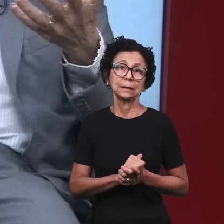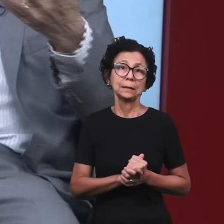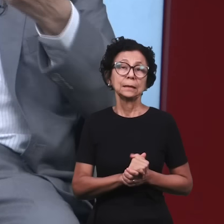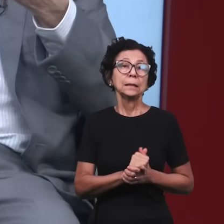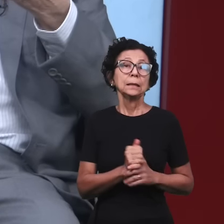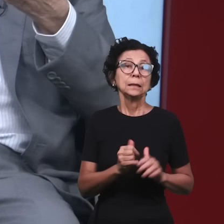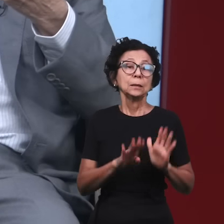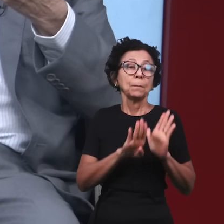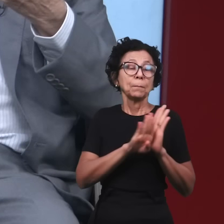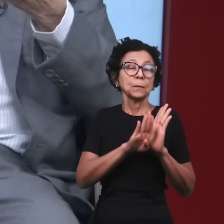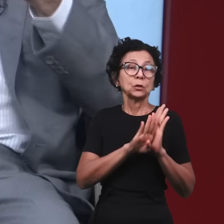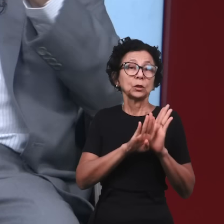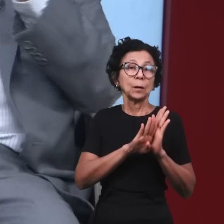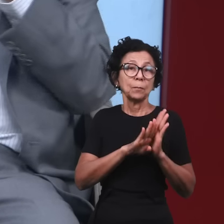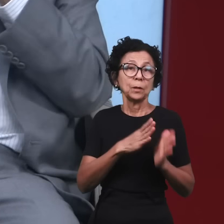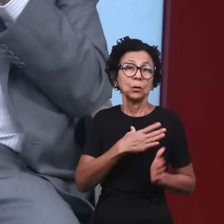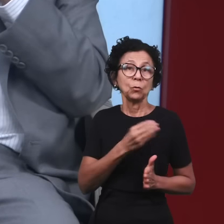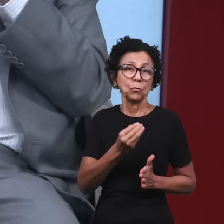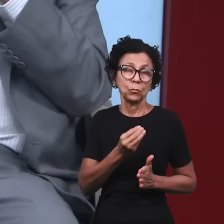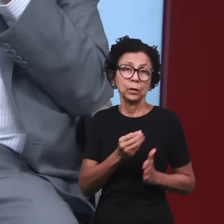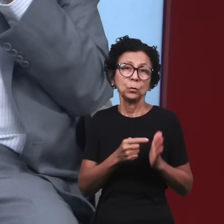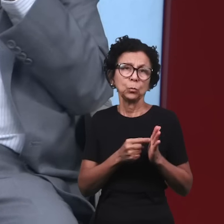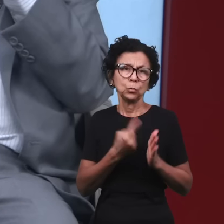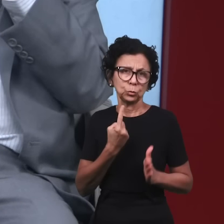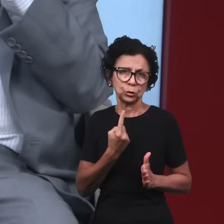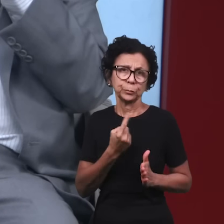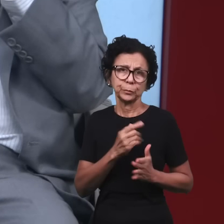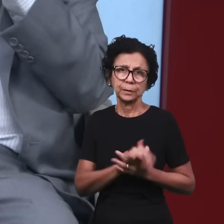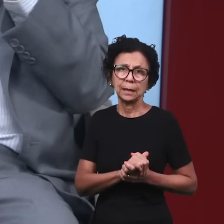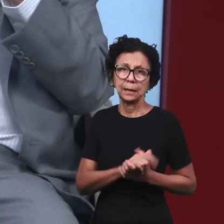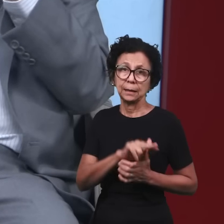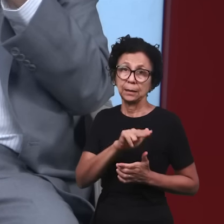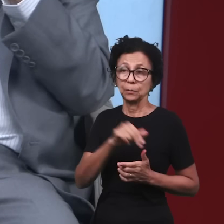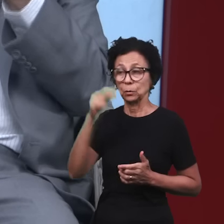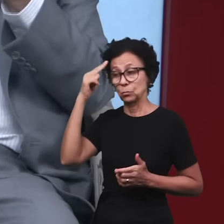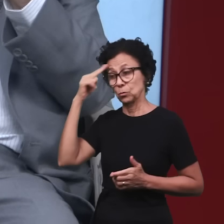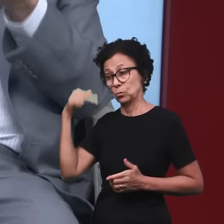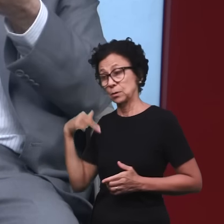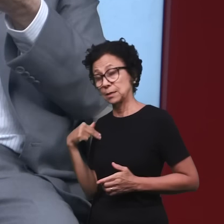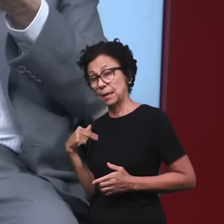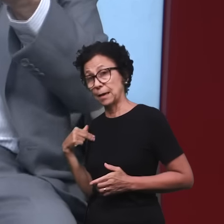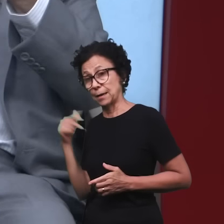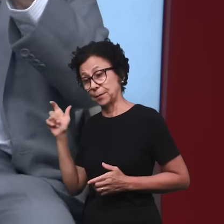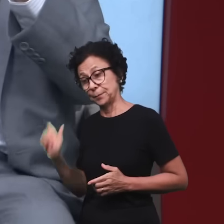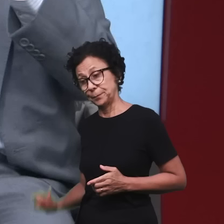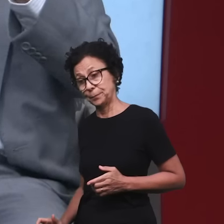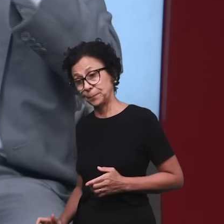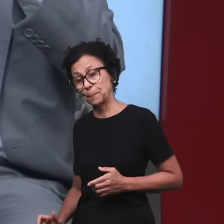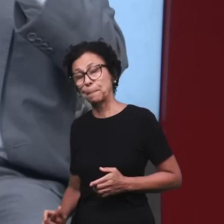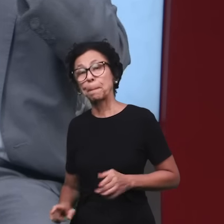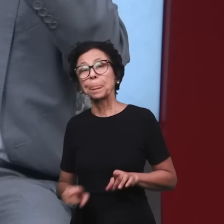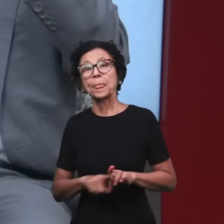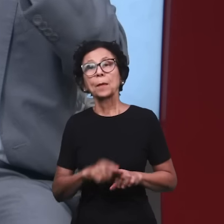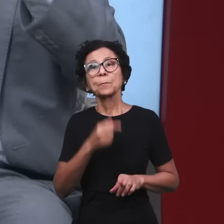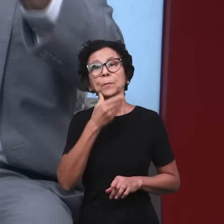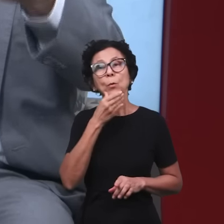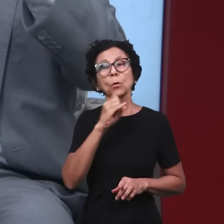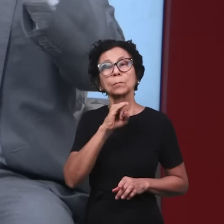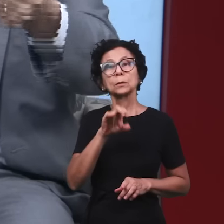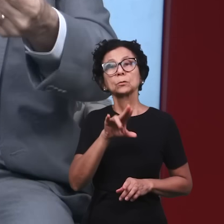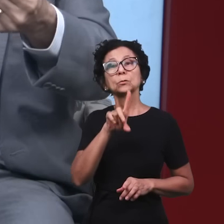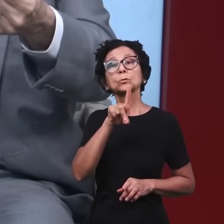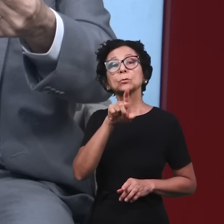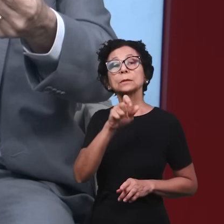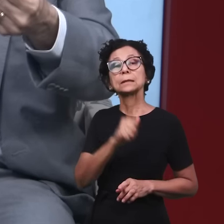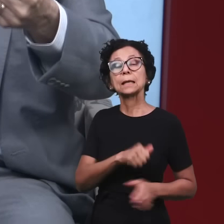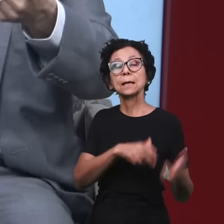morto. Além disso, Judá havia se responsabilizado e tinha ficado por